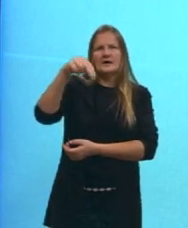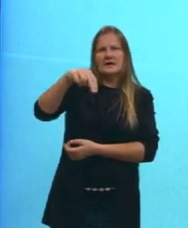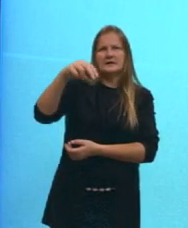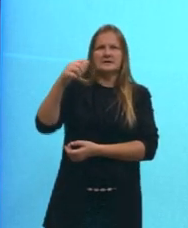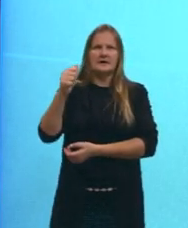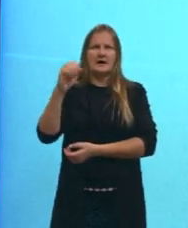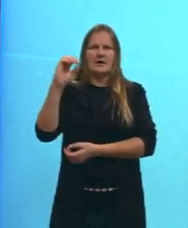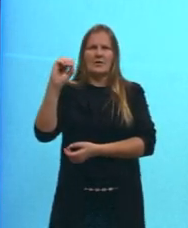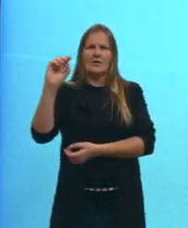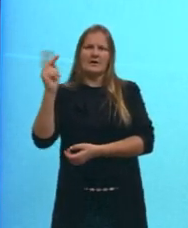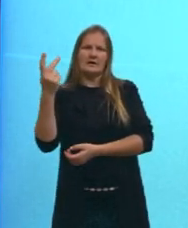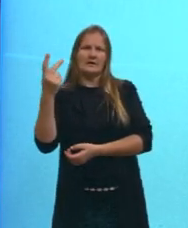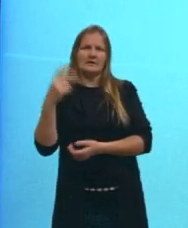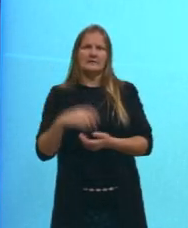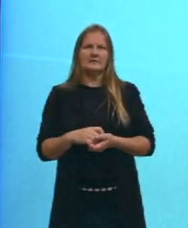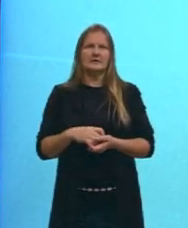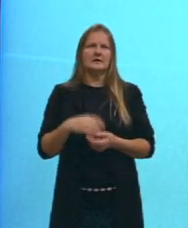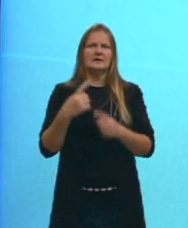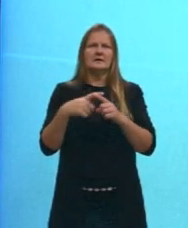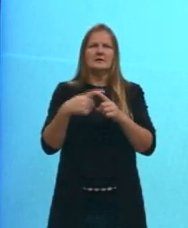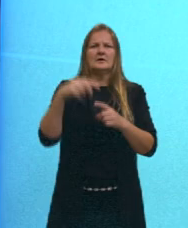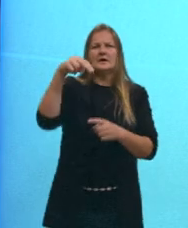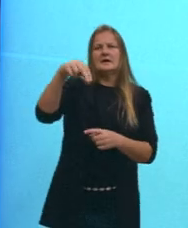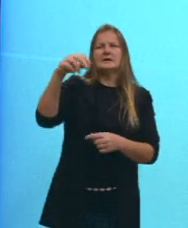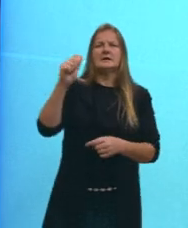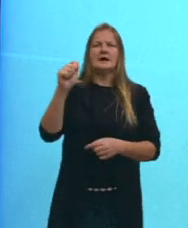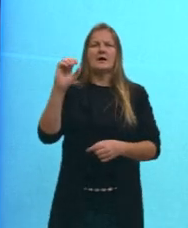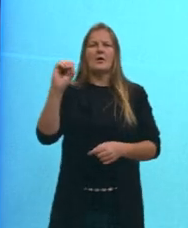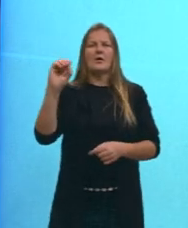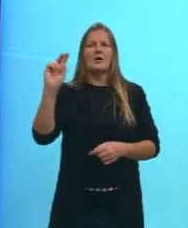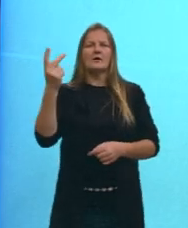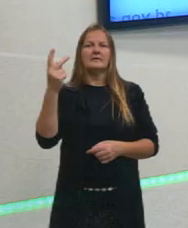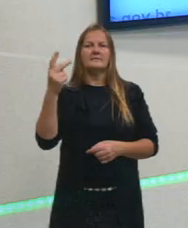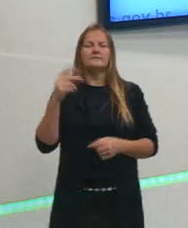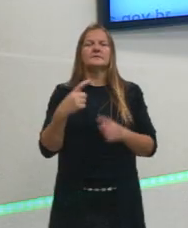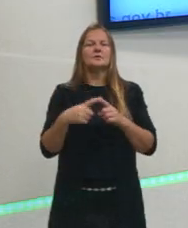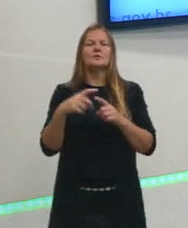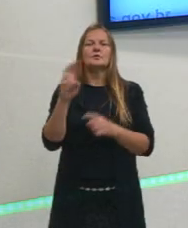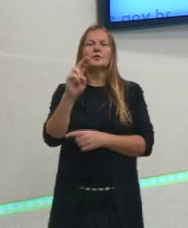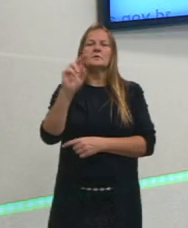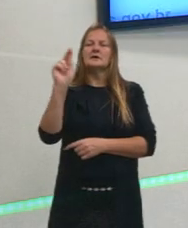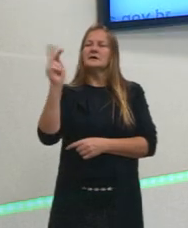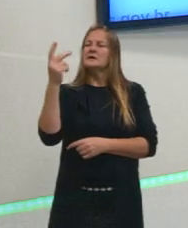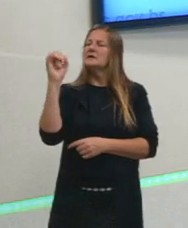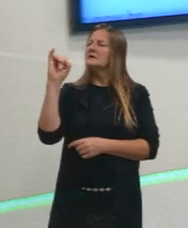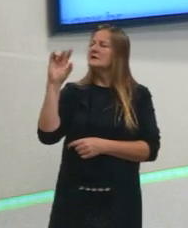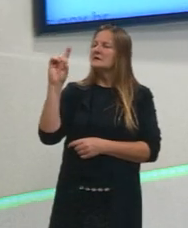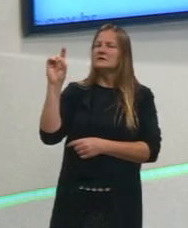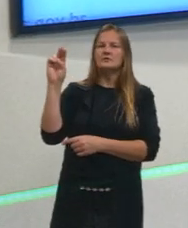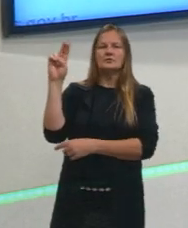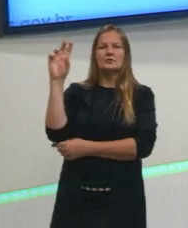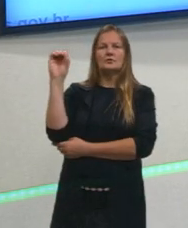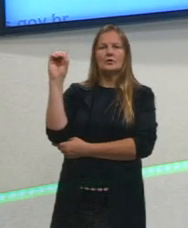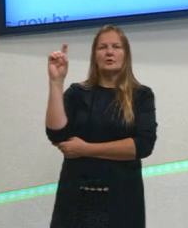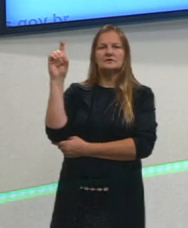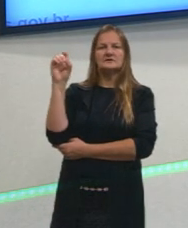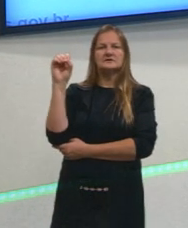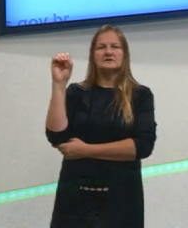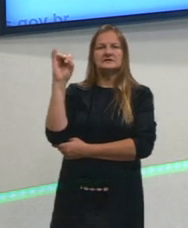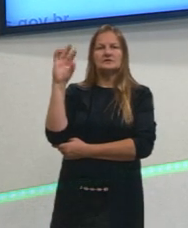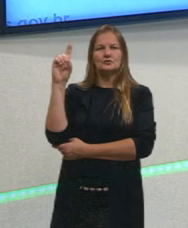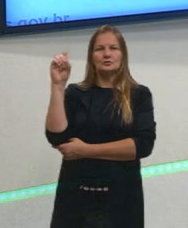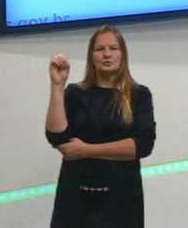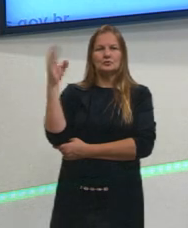o a o quê que seria se a n a ou a gás é o hidróxido de sódio ou a famosa soda